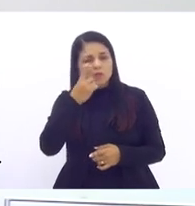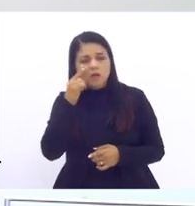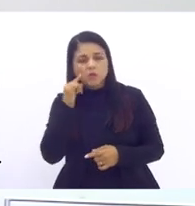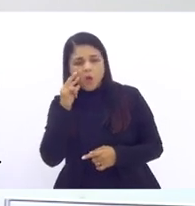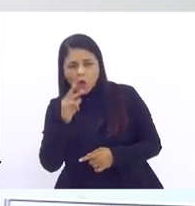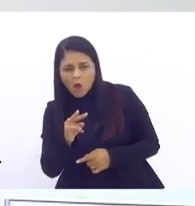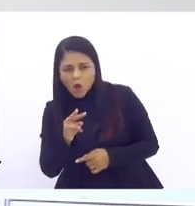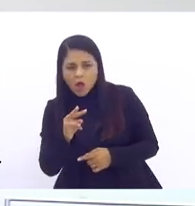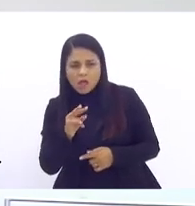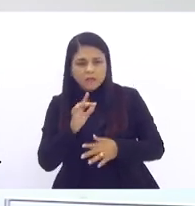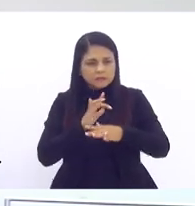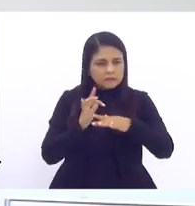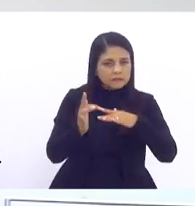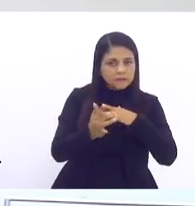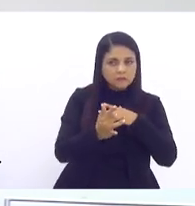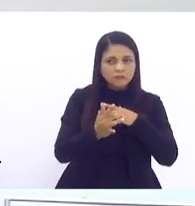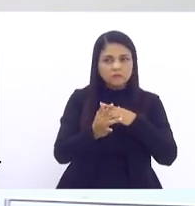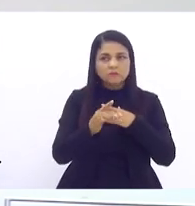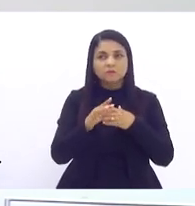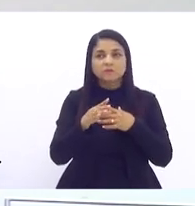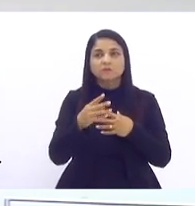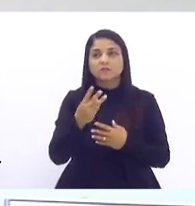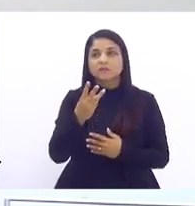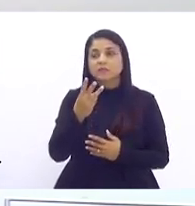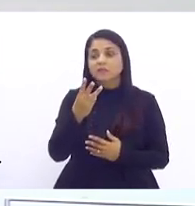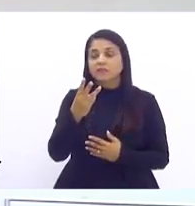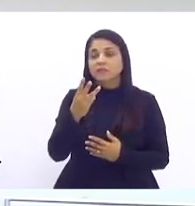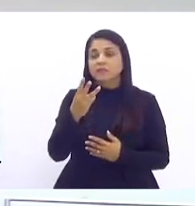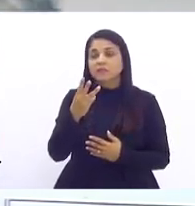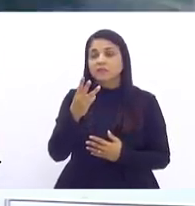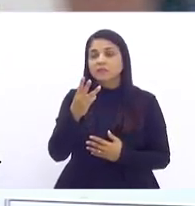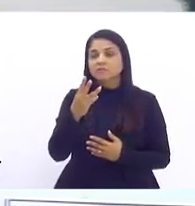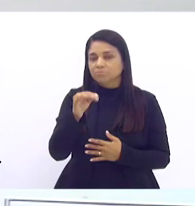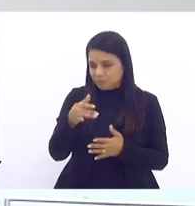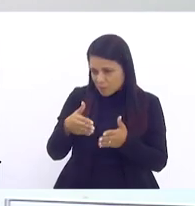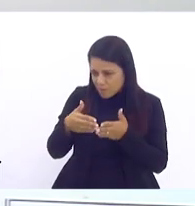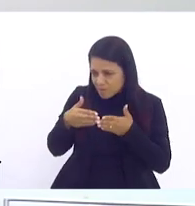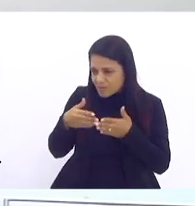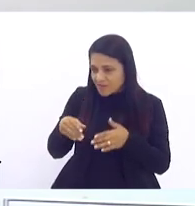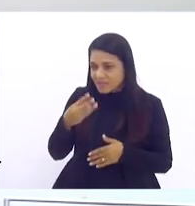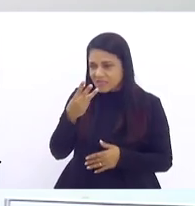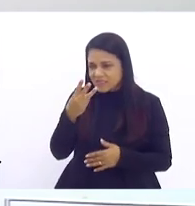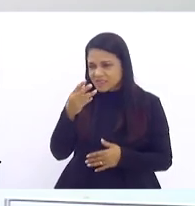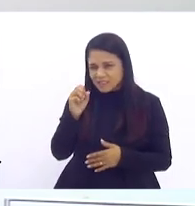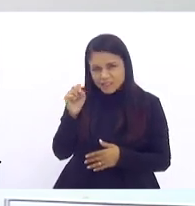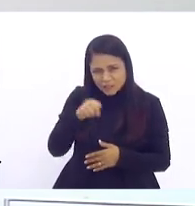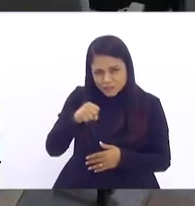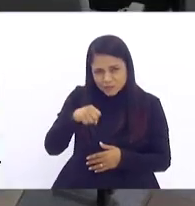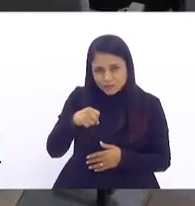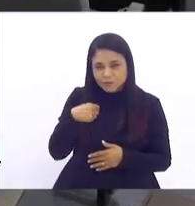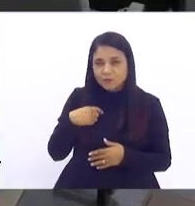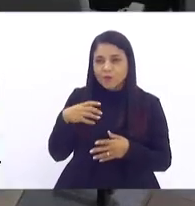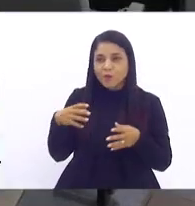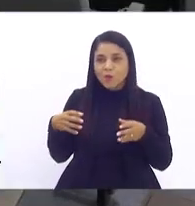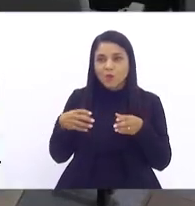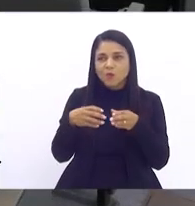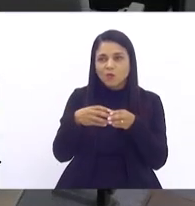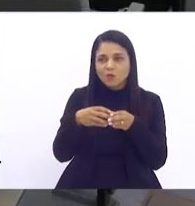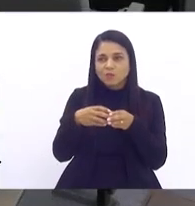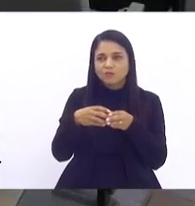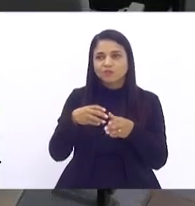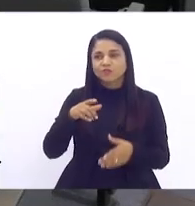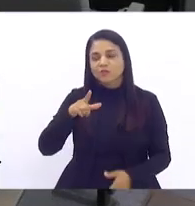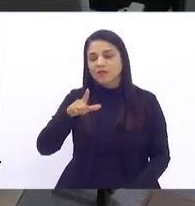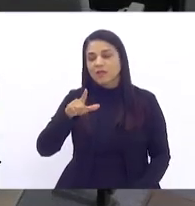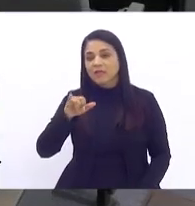é que tá a situação dela Tropa de Elite de Deputados que chegaram aqui Deputado